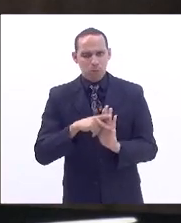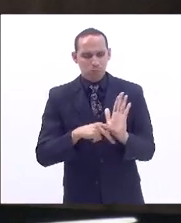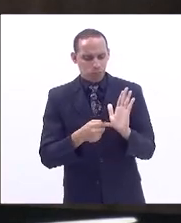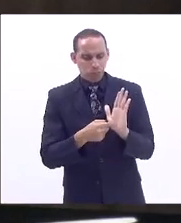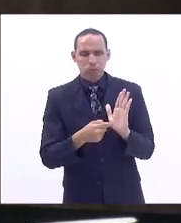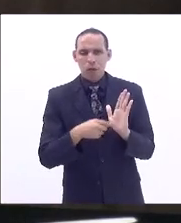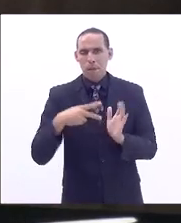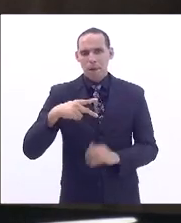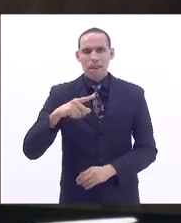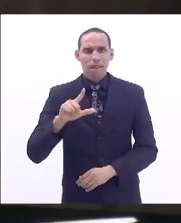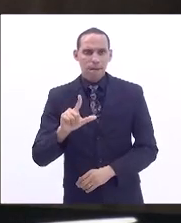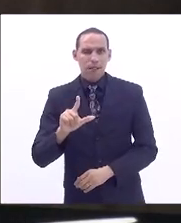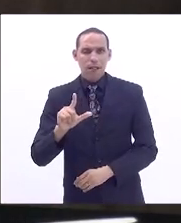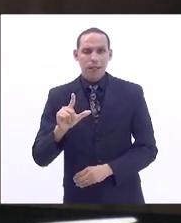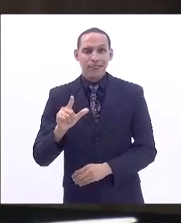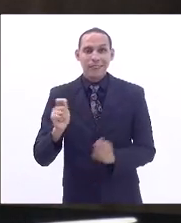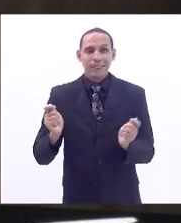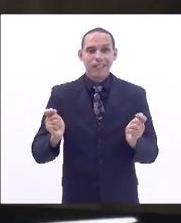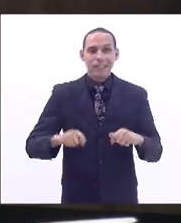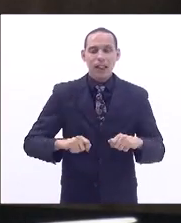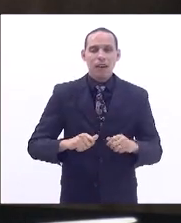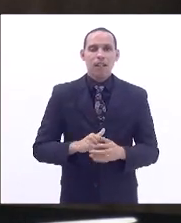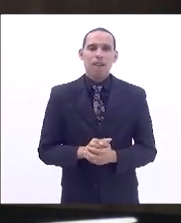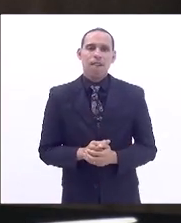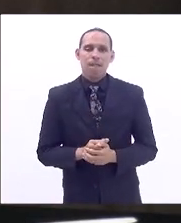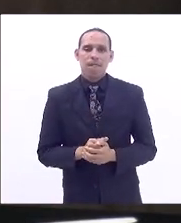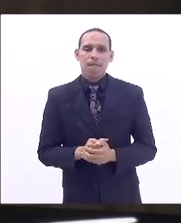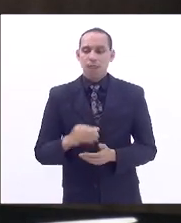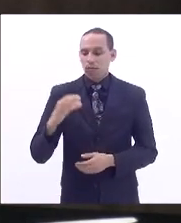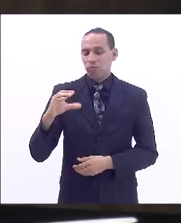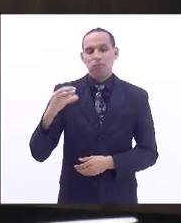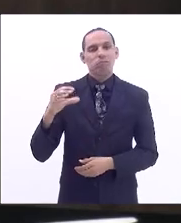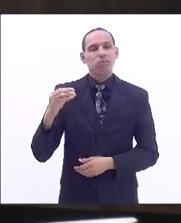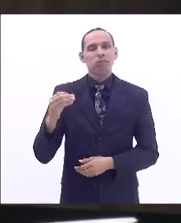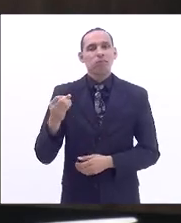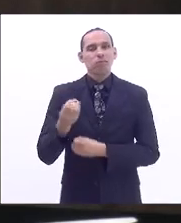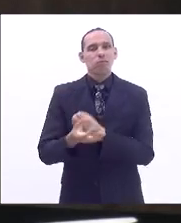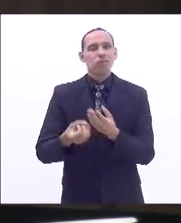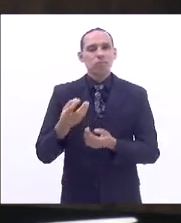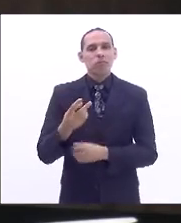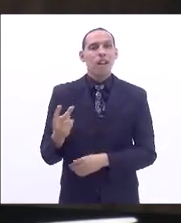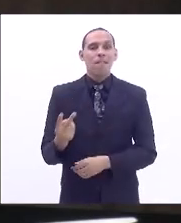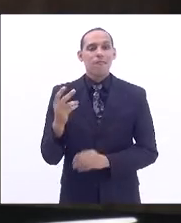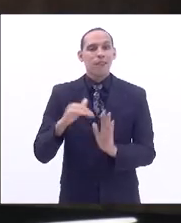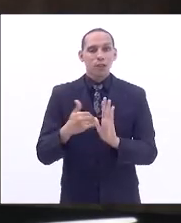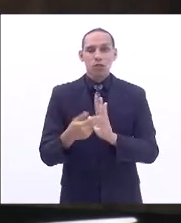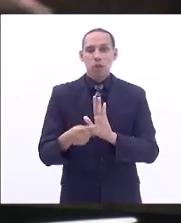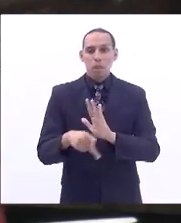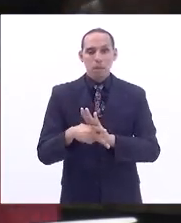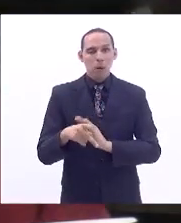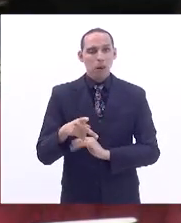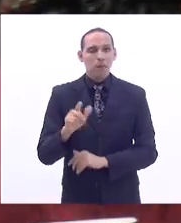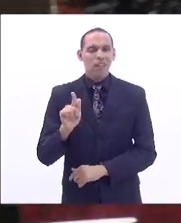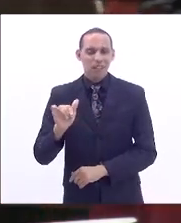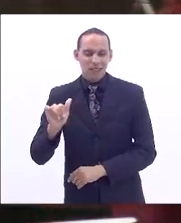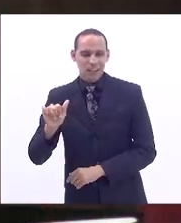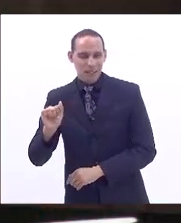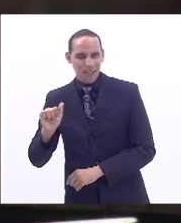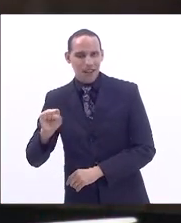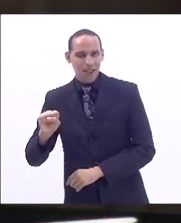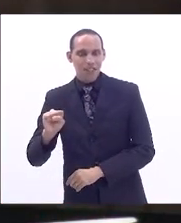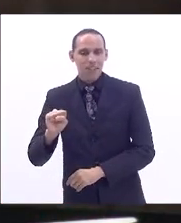projeto de lei que traz a possibilidades e acreditado pelo valor total do botijão de gás sendo que o beneficiário